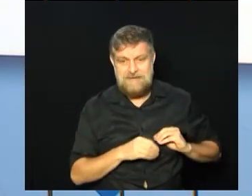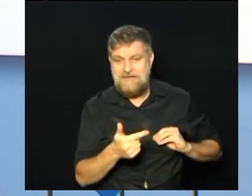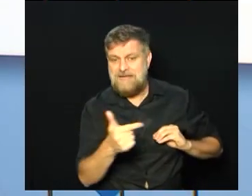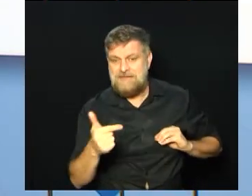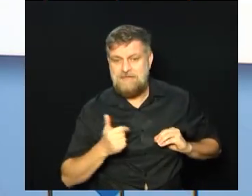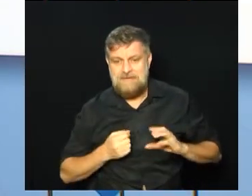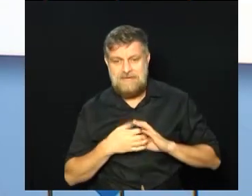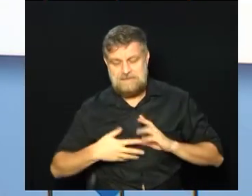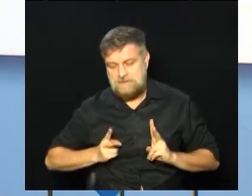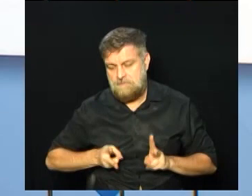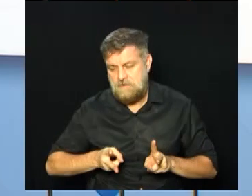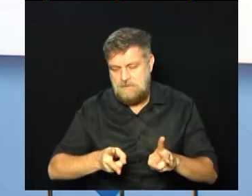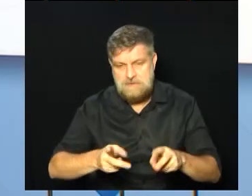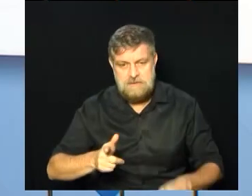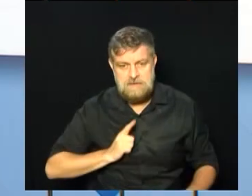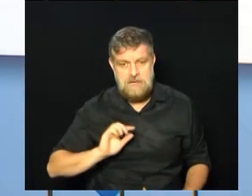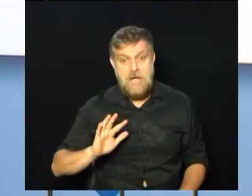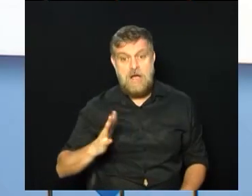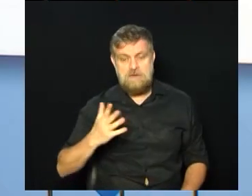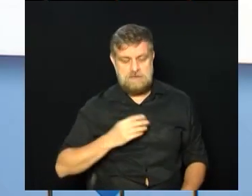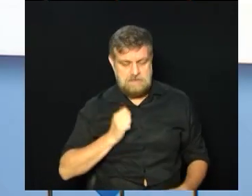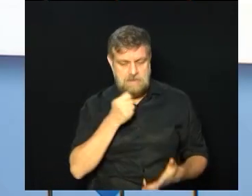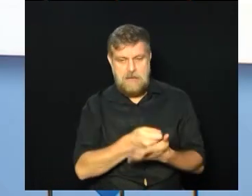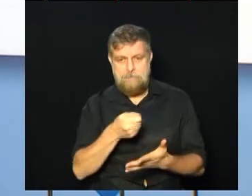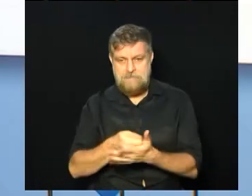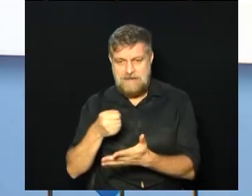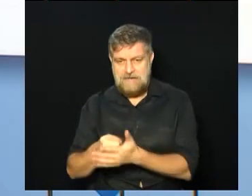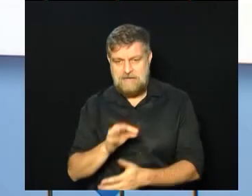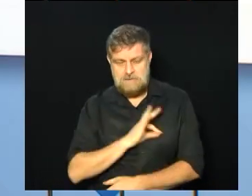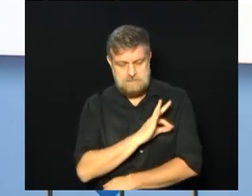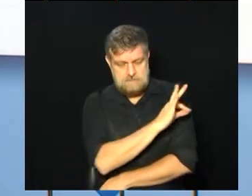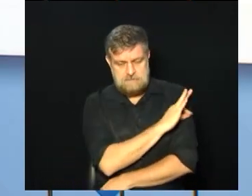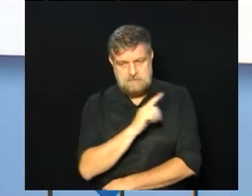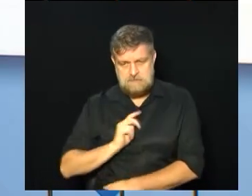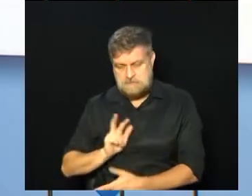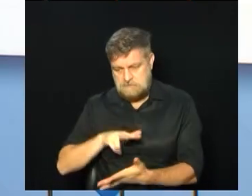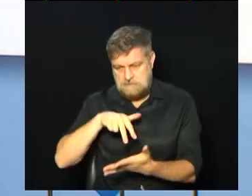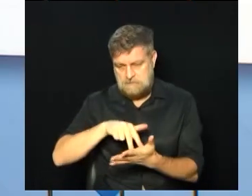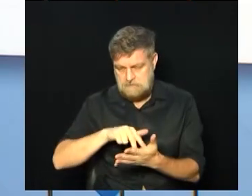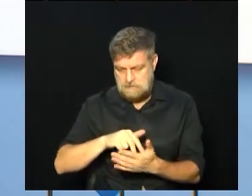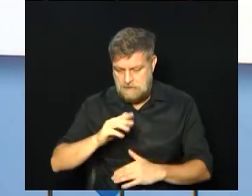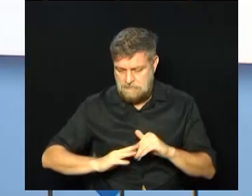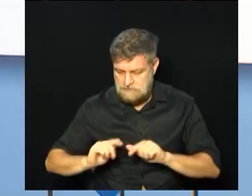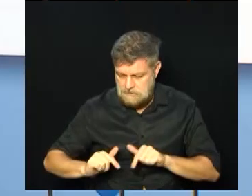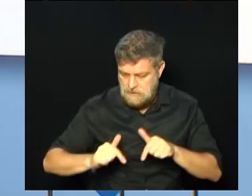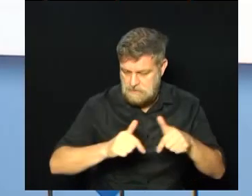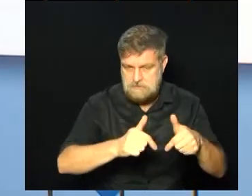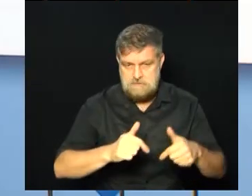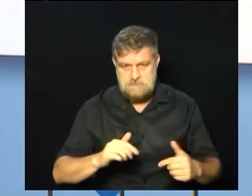caráter permanente e deverá ser paga àqueles que estiverem em condições de atuar em